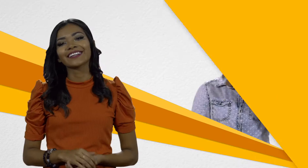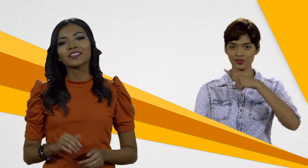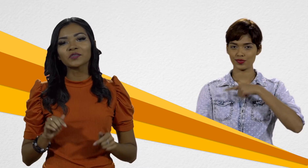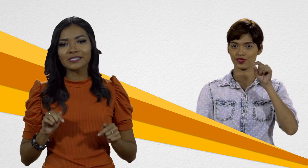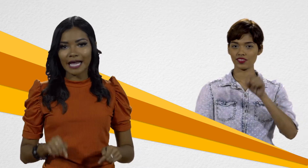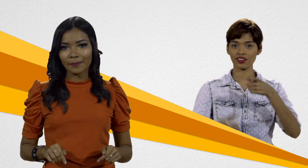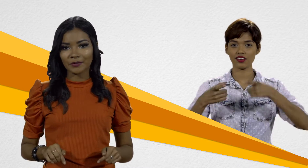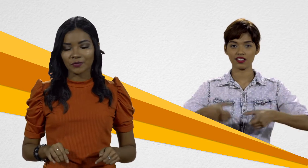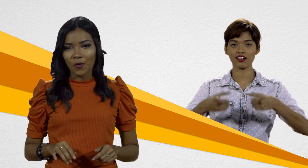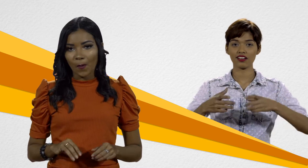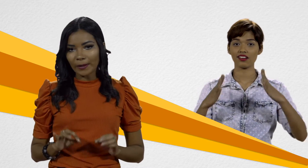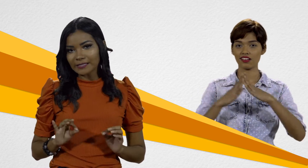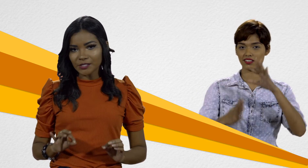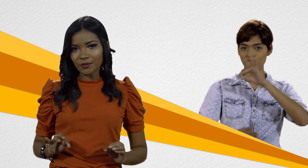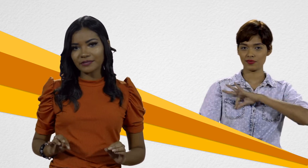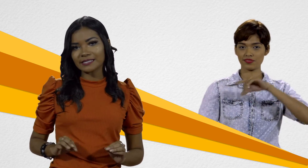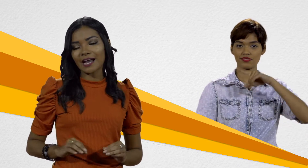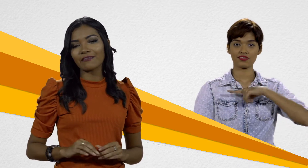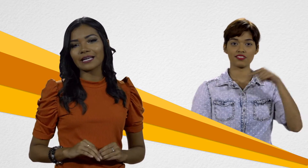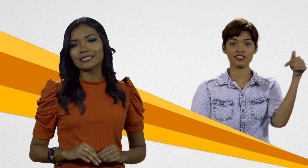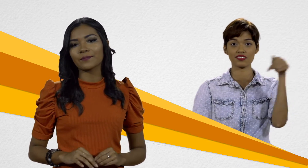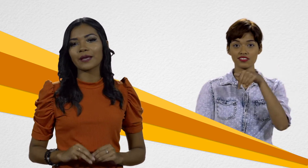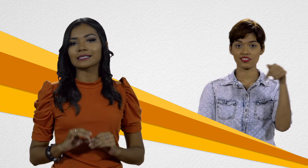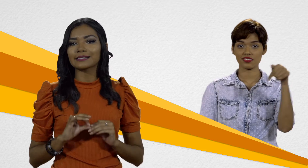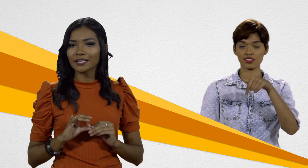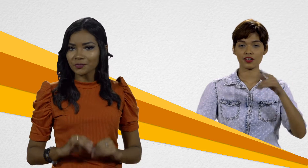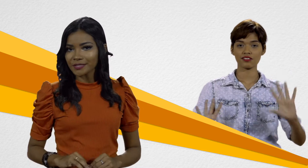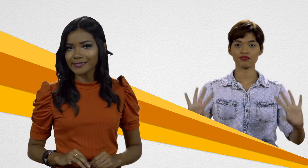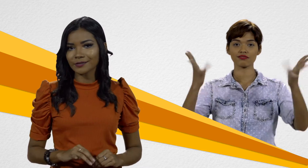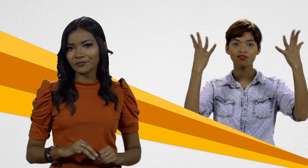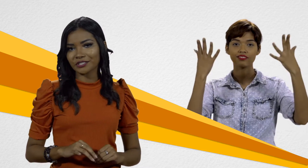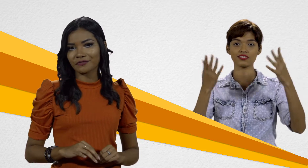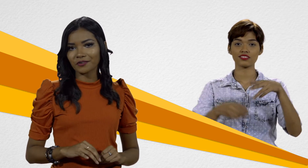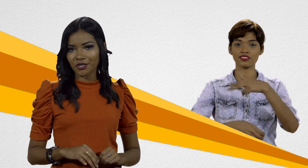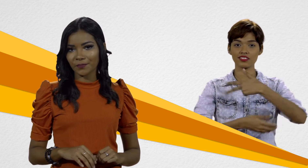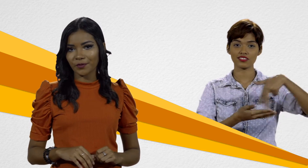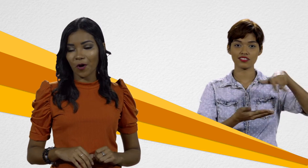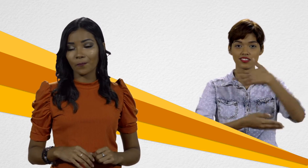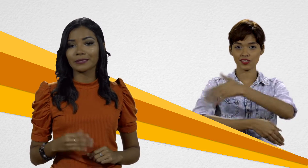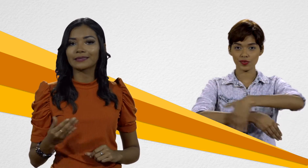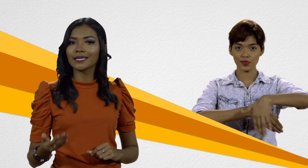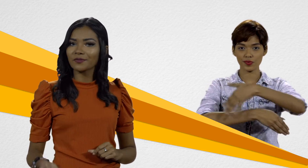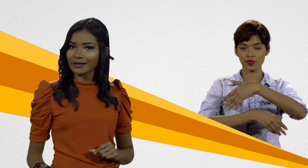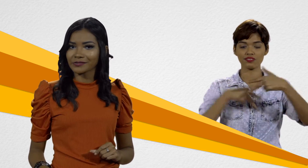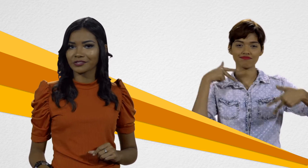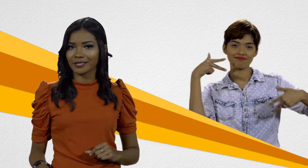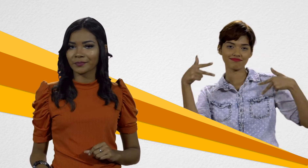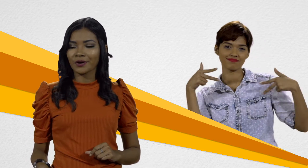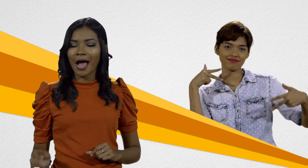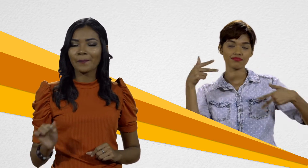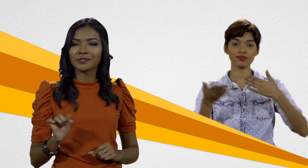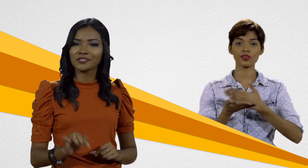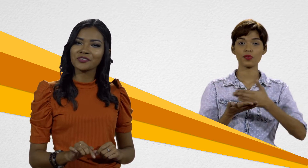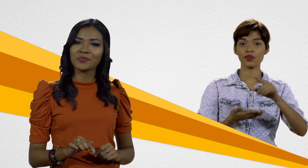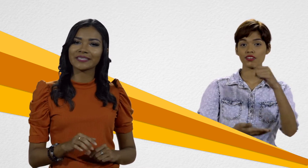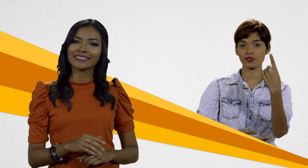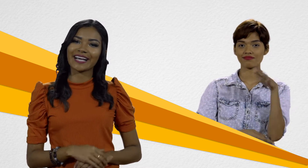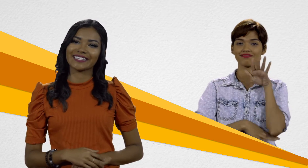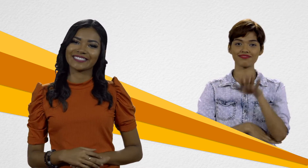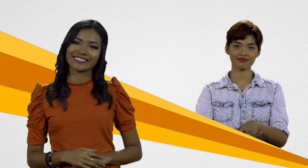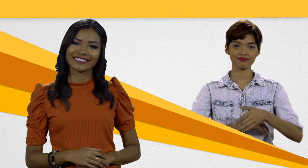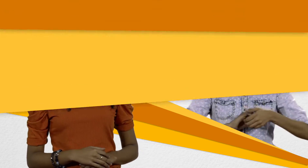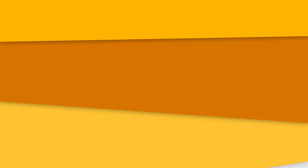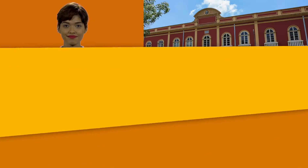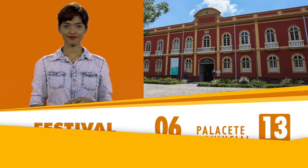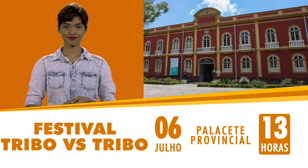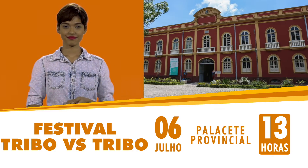no sábado o palacete provincial vai receber a sétima edição do festival de hip hop tribunais tribo a partir de uma da